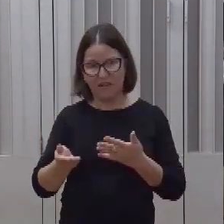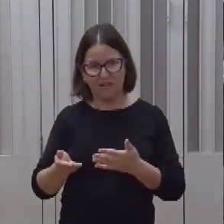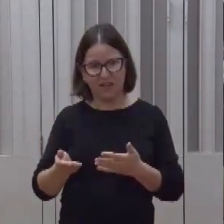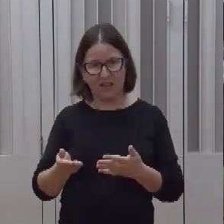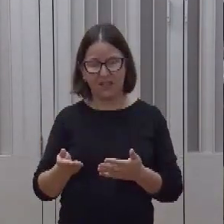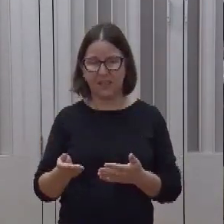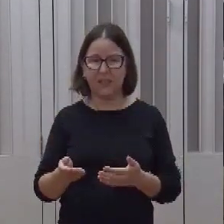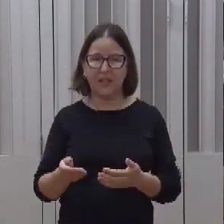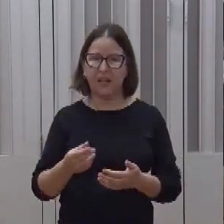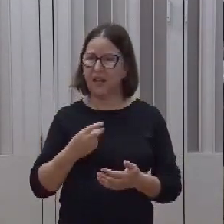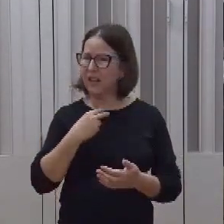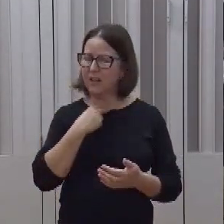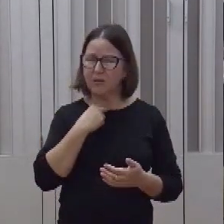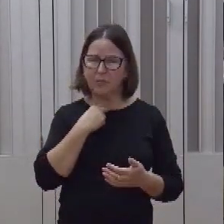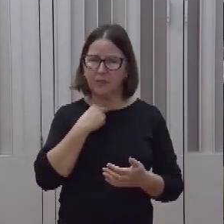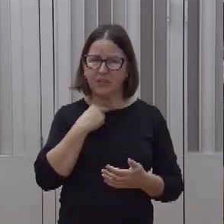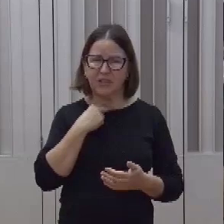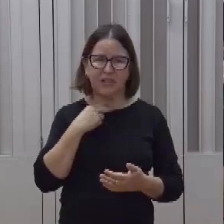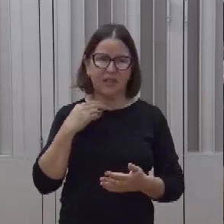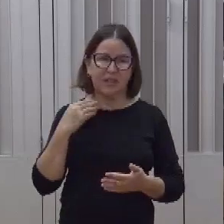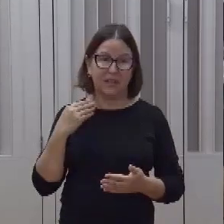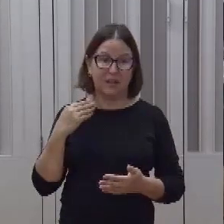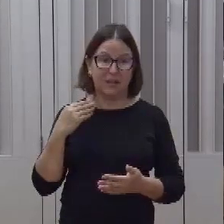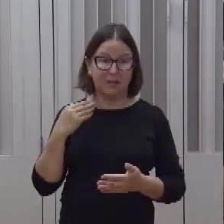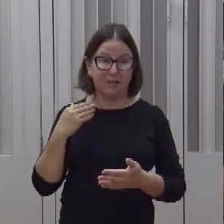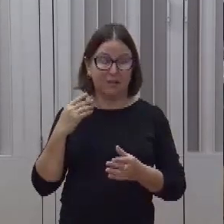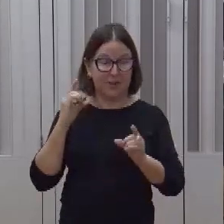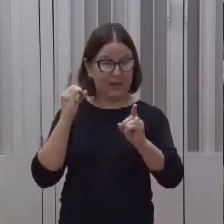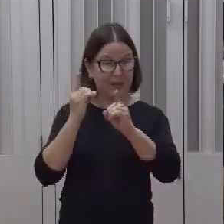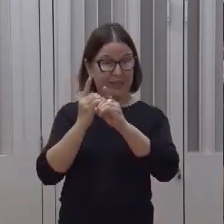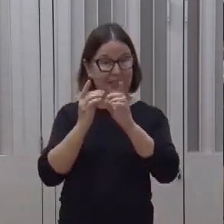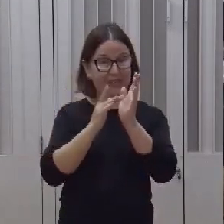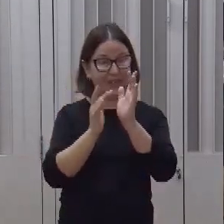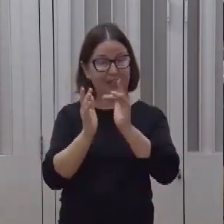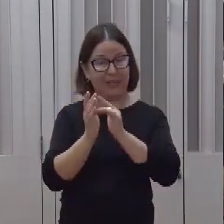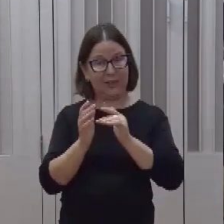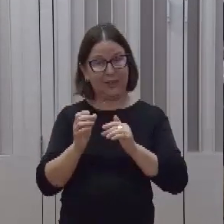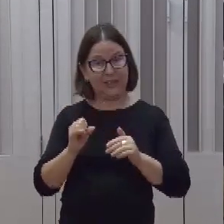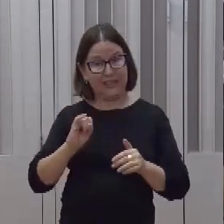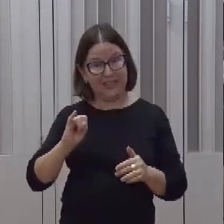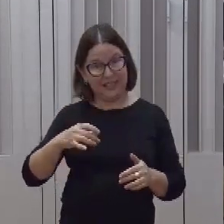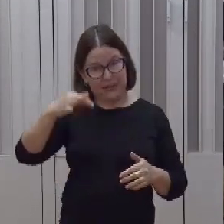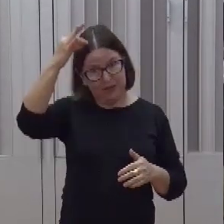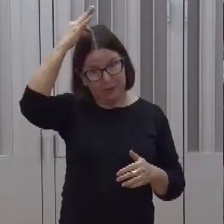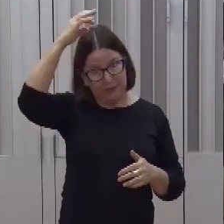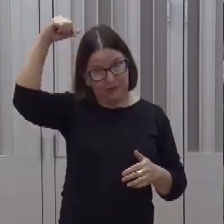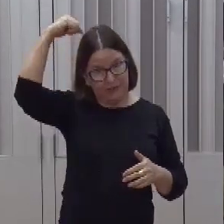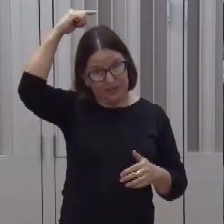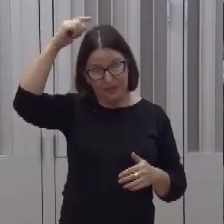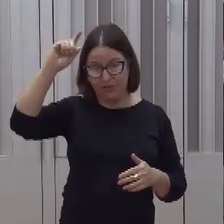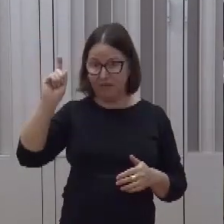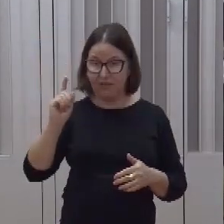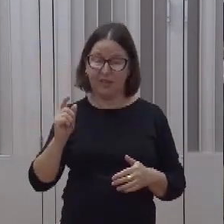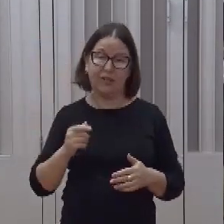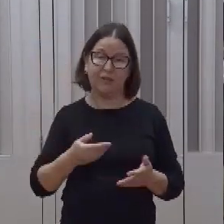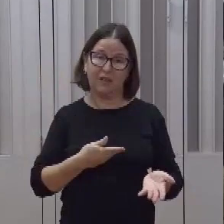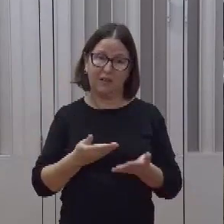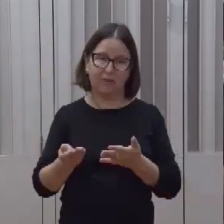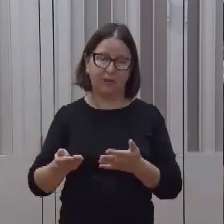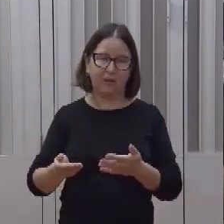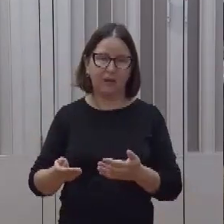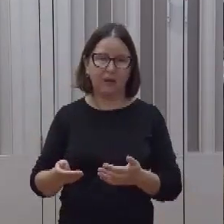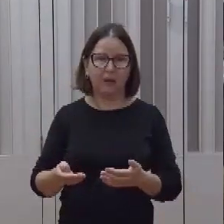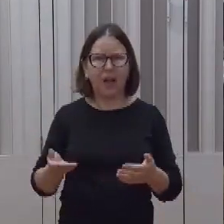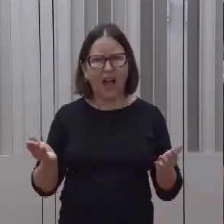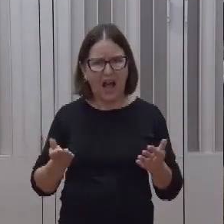convencesse. Eu não poderia vir a ele se eu não fosse vivificado. Eu não poderia crer nele se não fosse uma obra dele. E agora